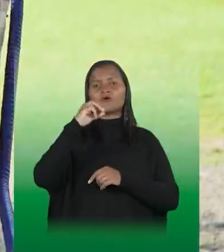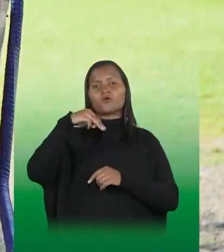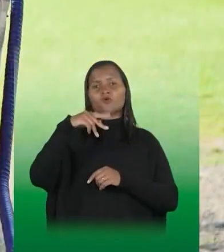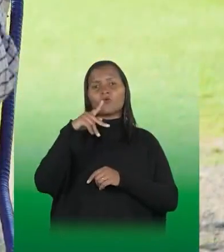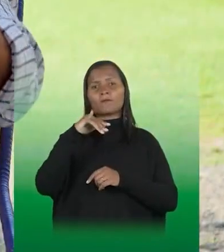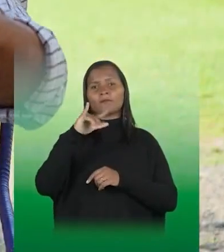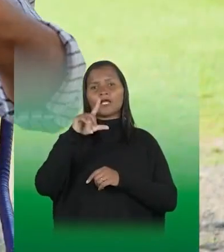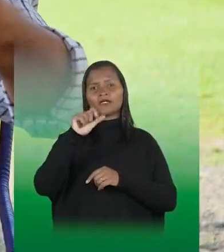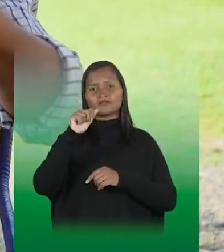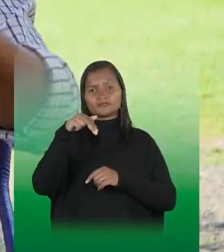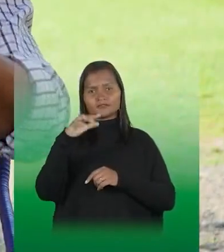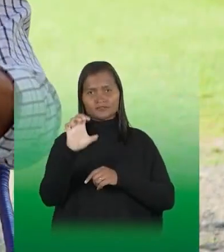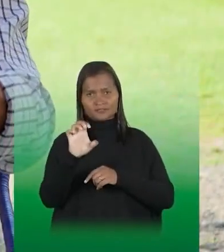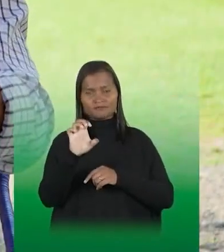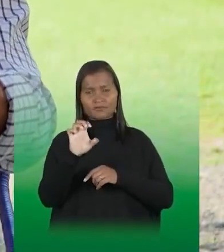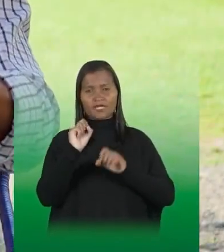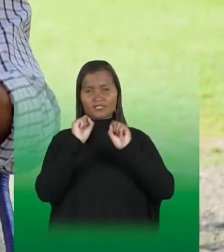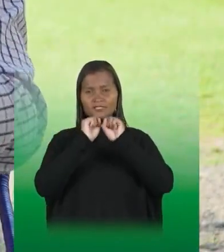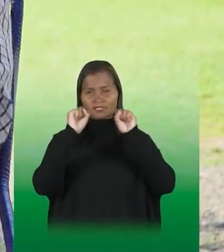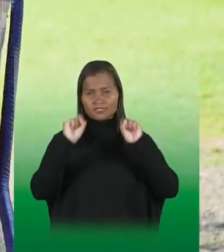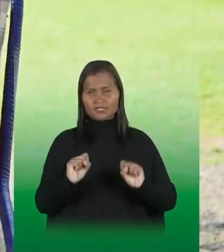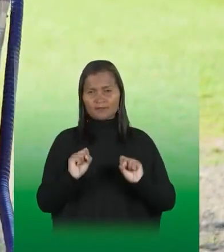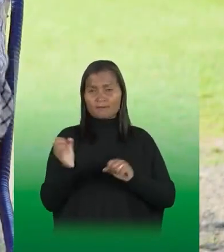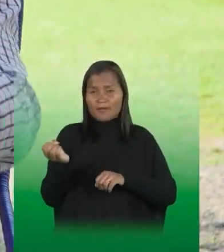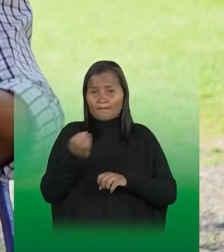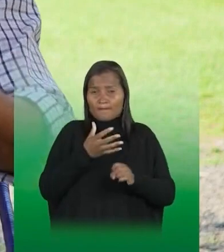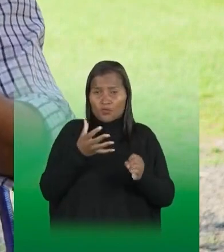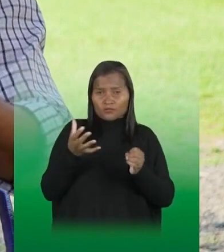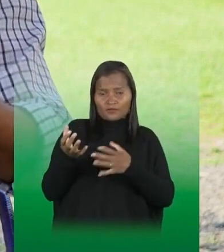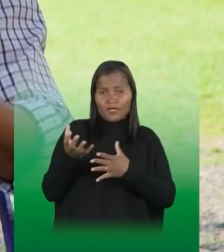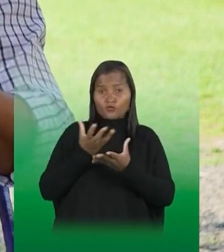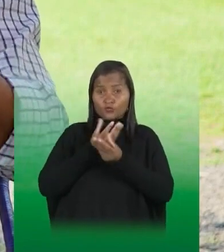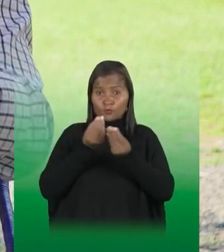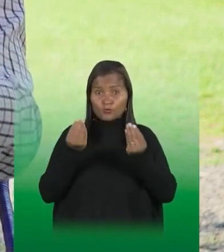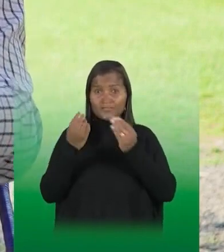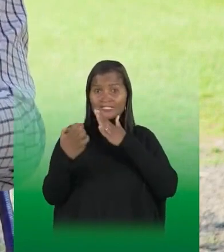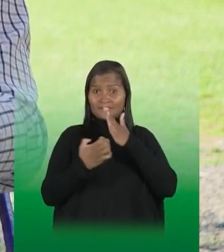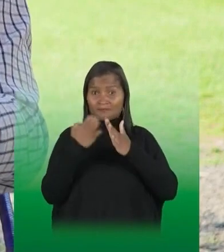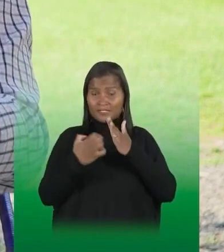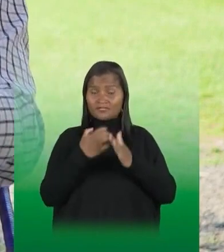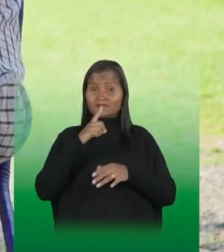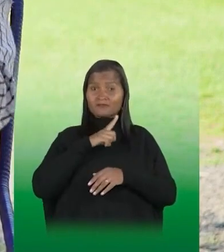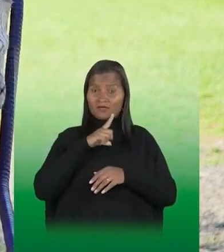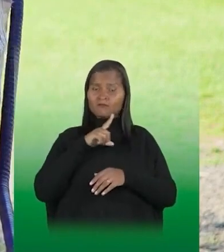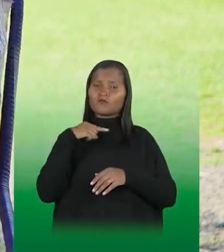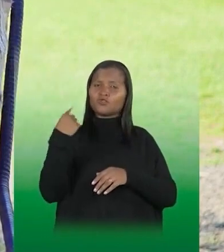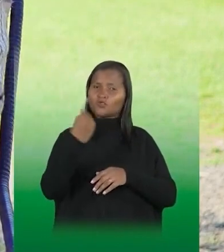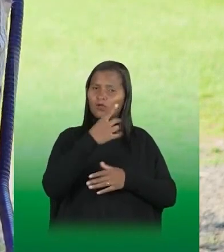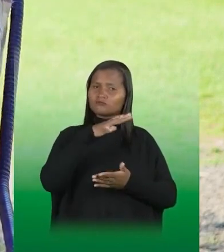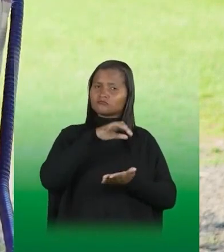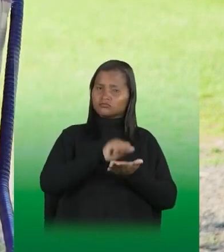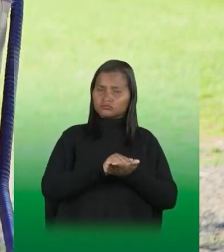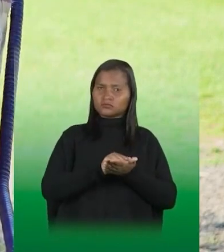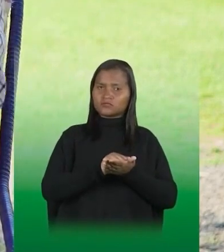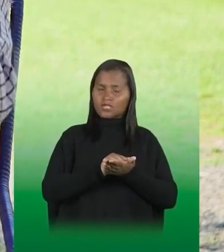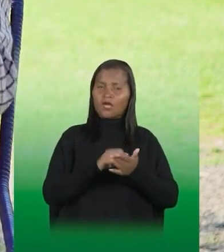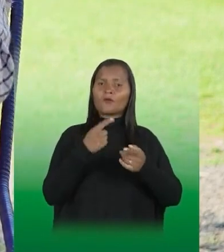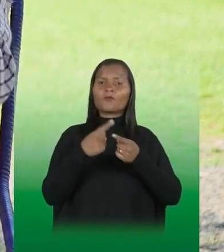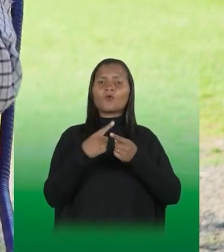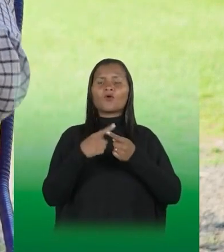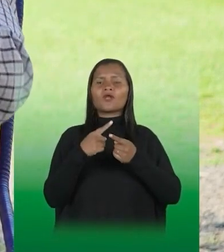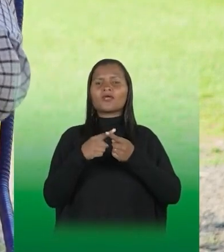que é um sistema moderno que muitas empresas têm, nós vamos implantar, porque